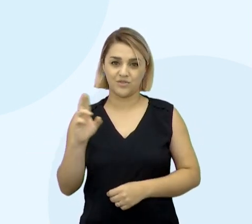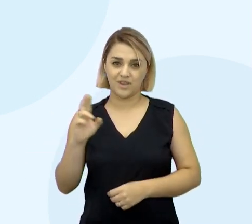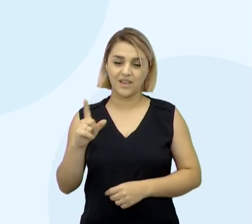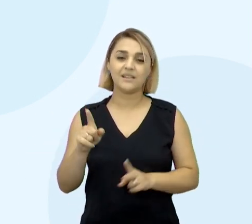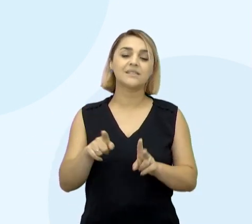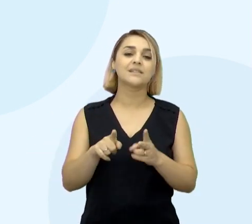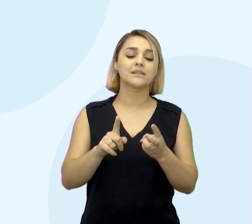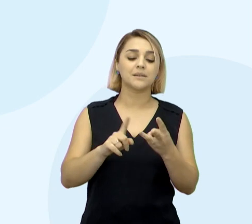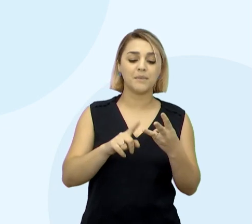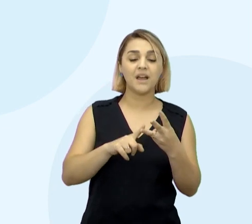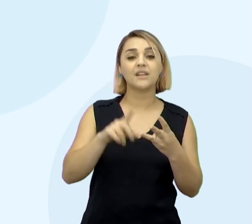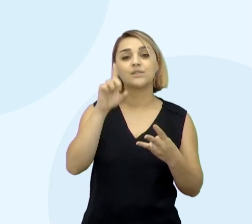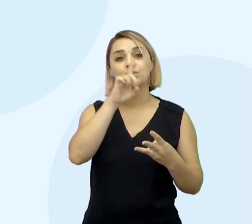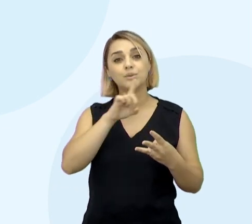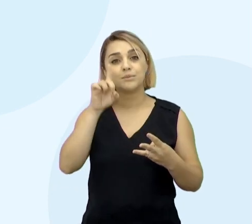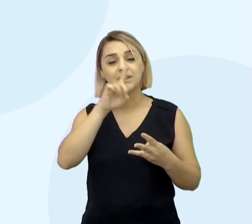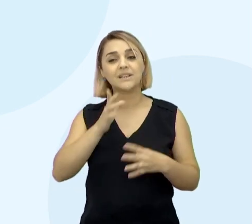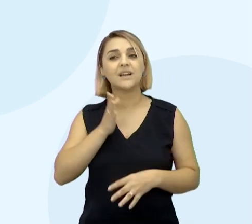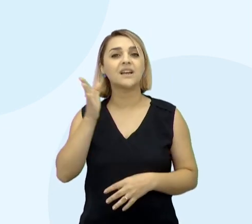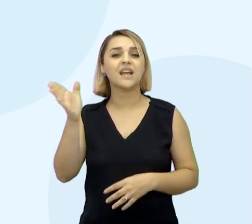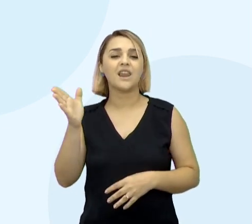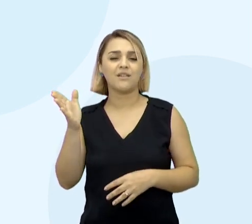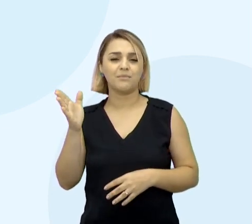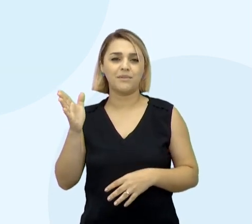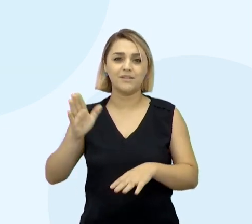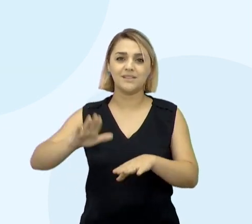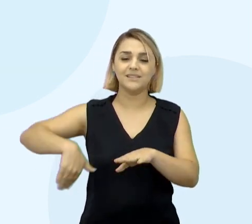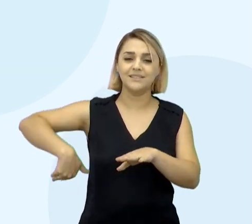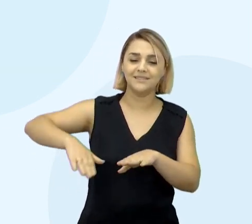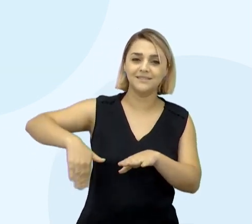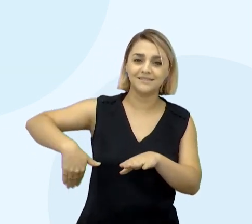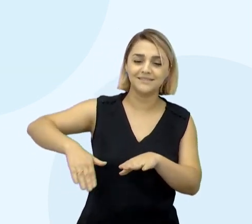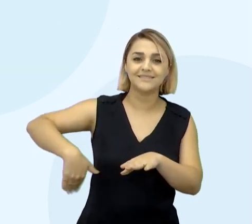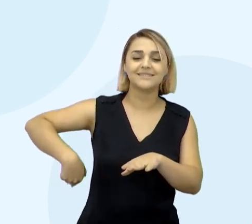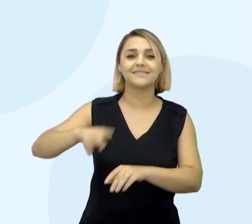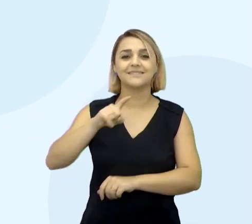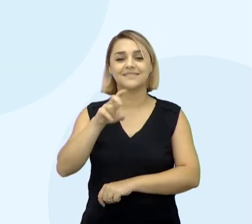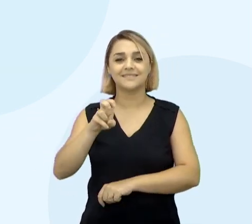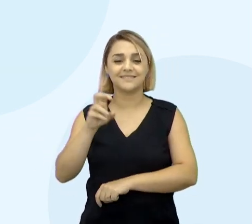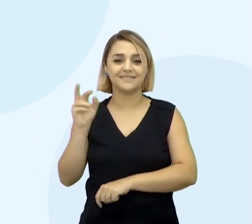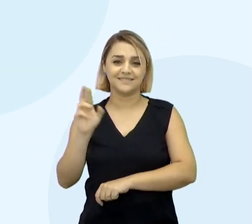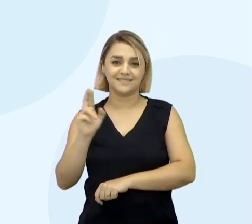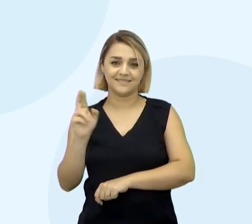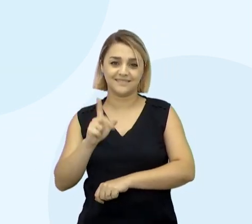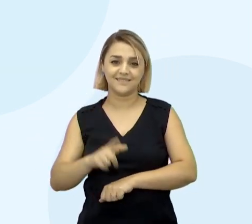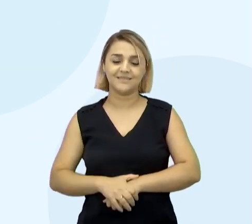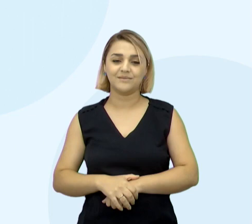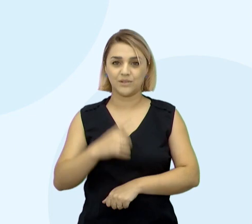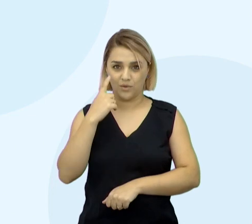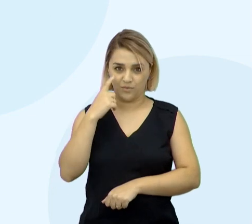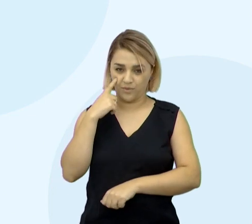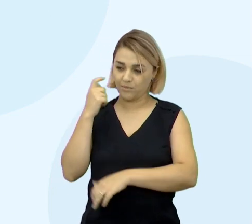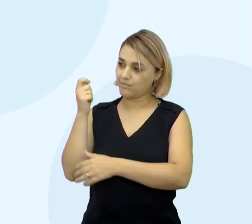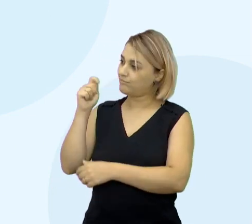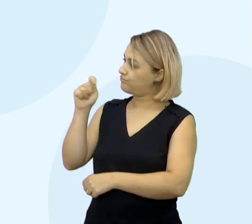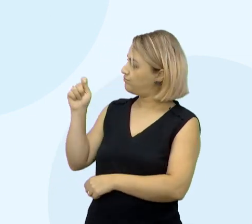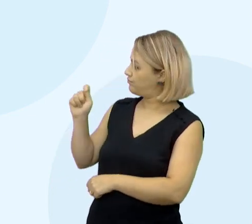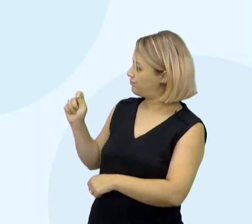aos domingos por R$15. Então, aqui, ó, a gente vai escrever assim, ó. Juliana.